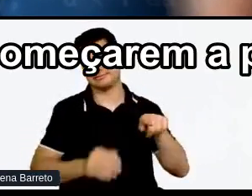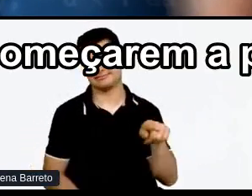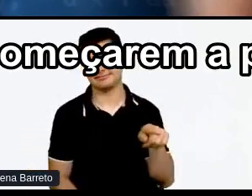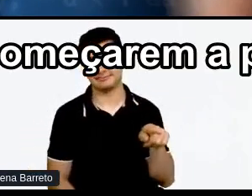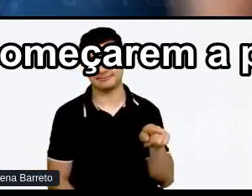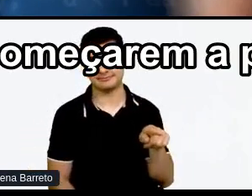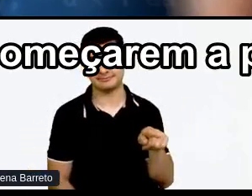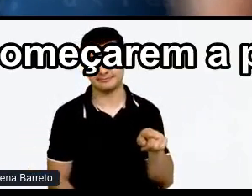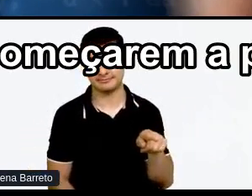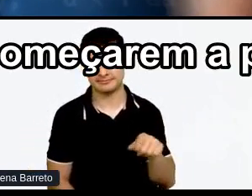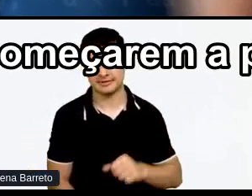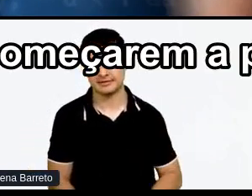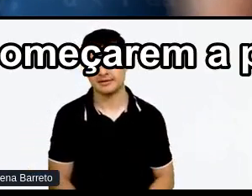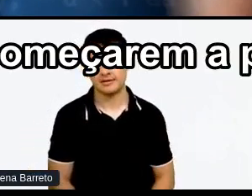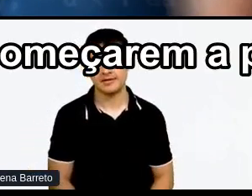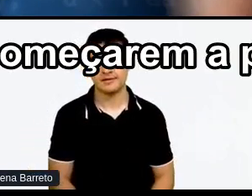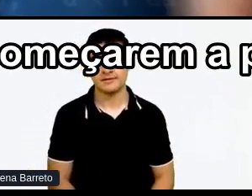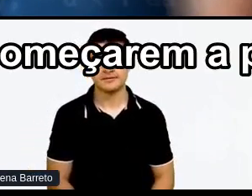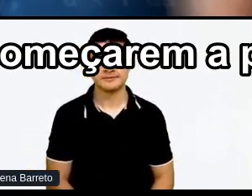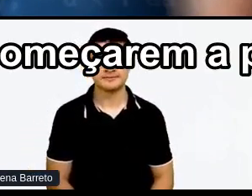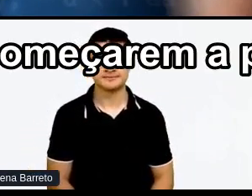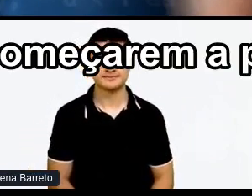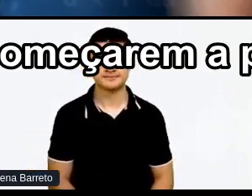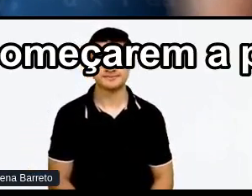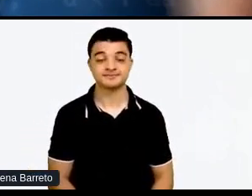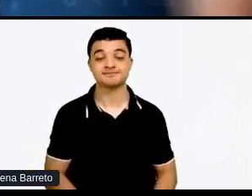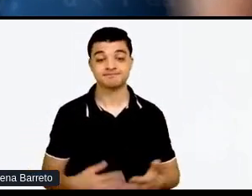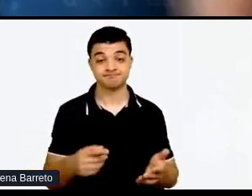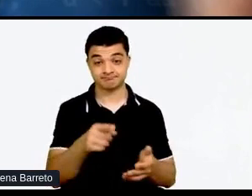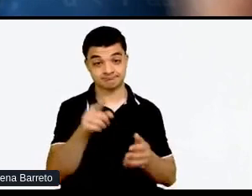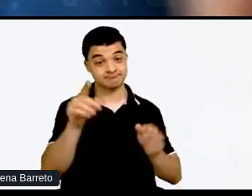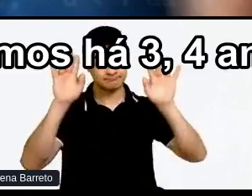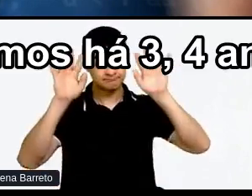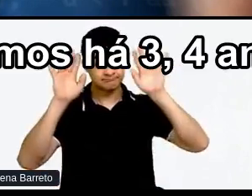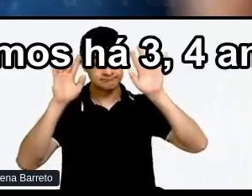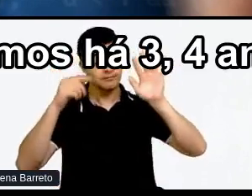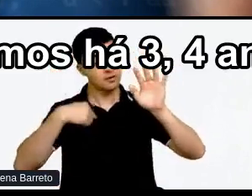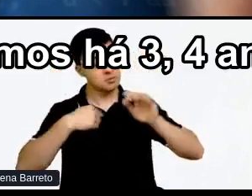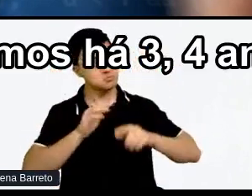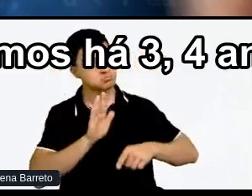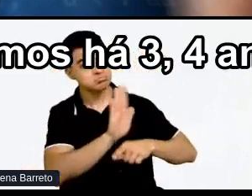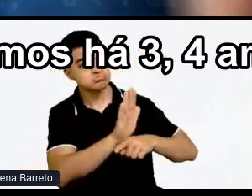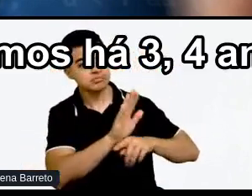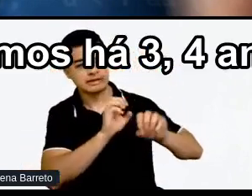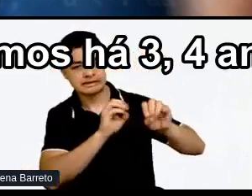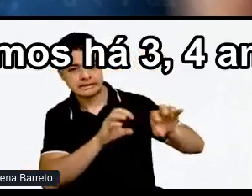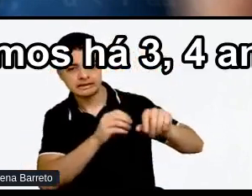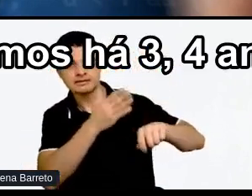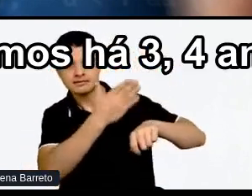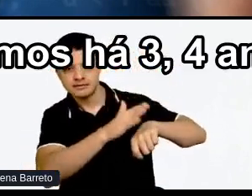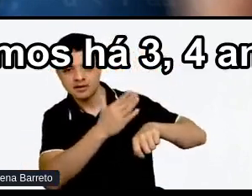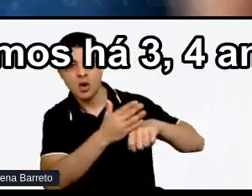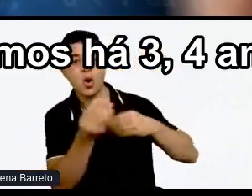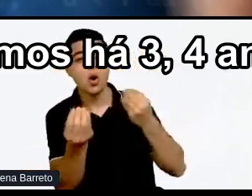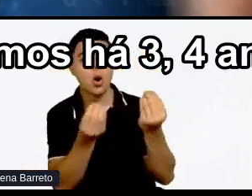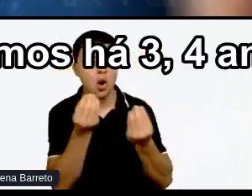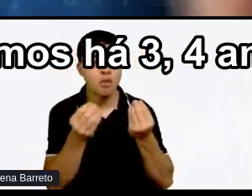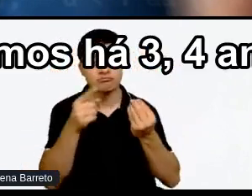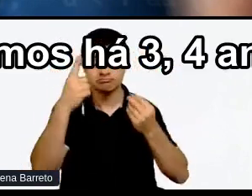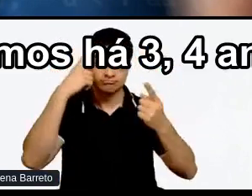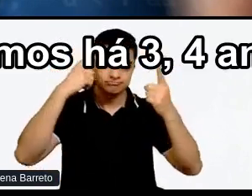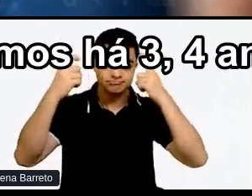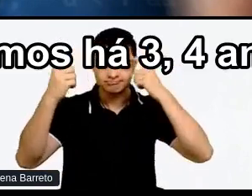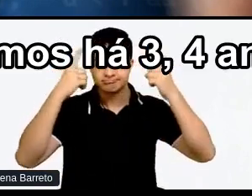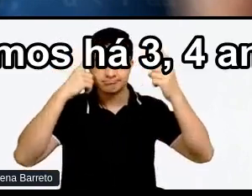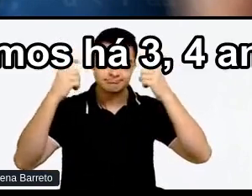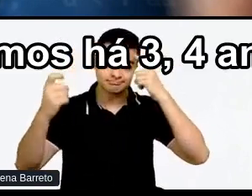Então, para vocês começarem a pensar como que eu posso formar, né? E nós começamos há 3,